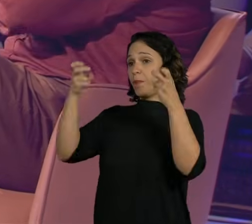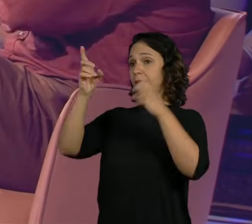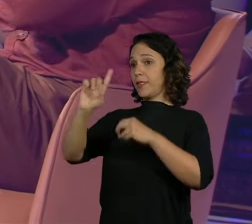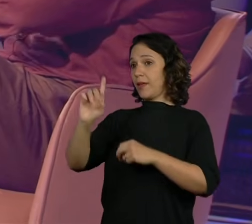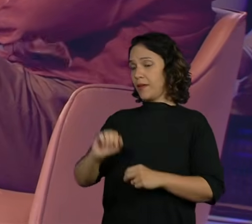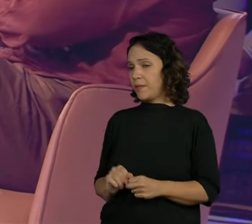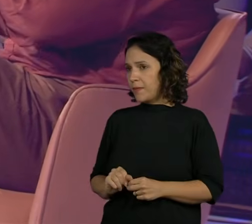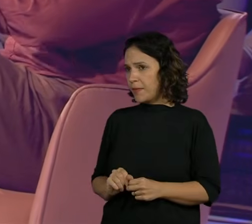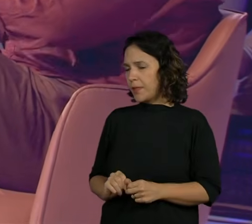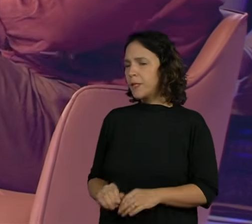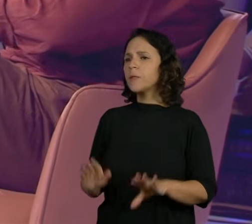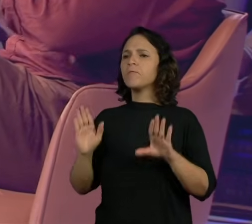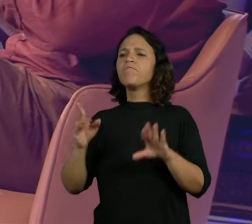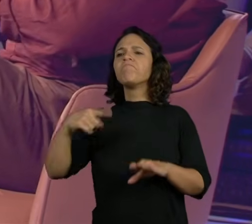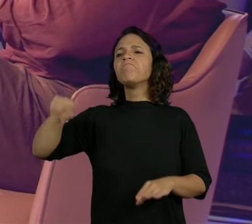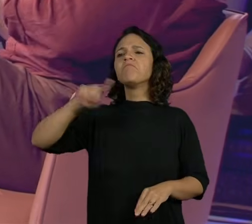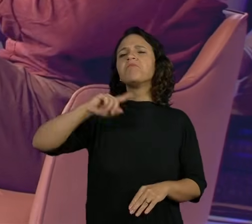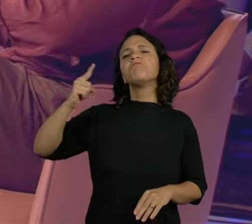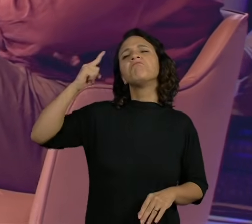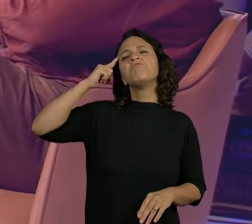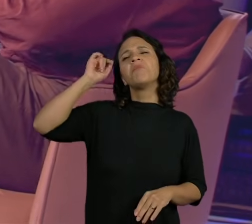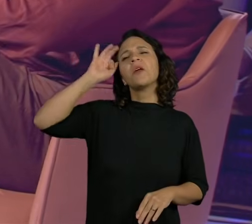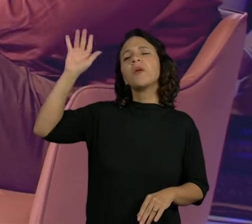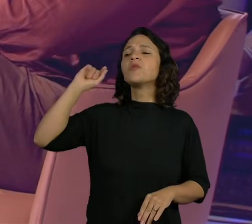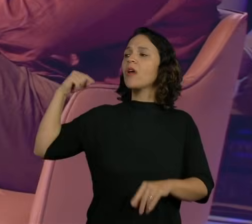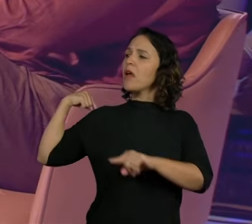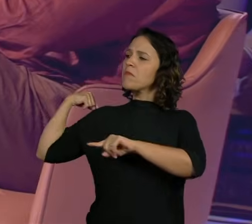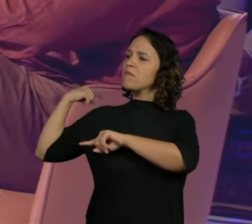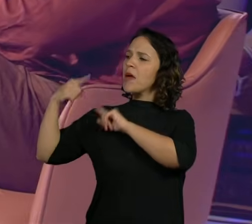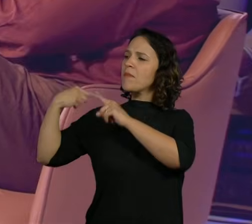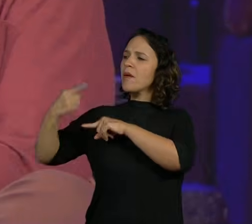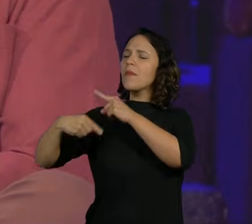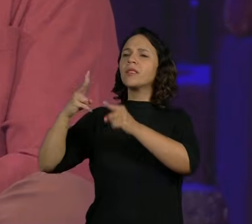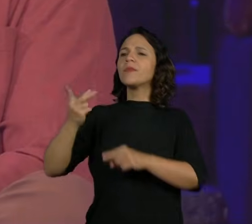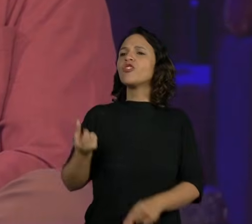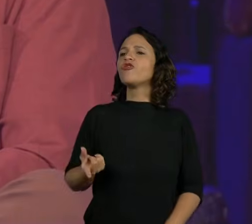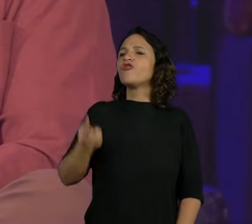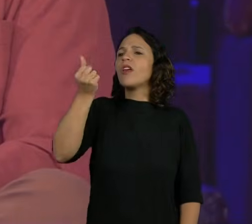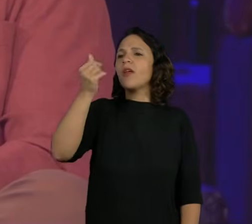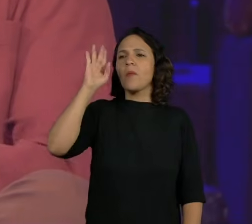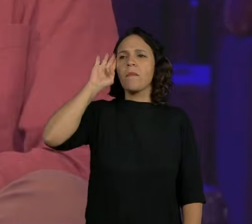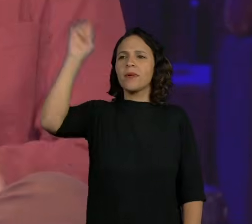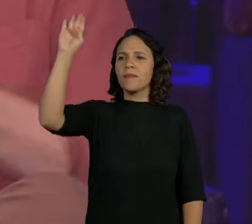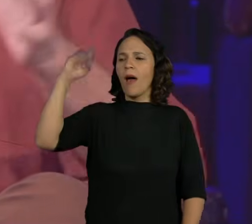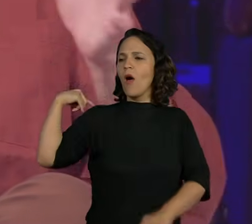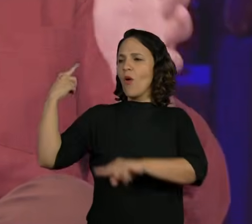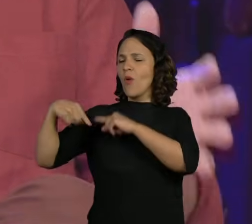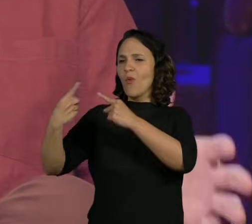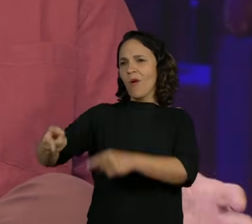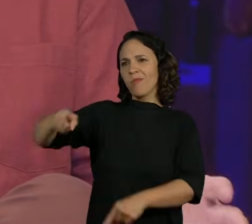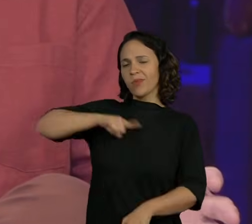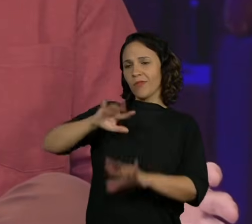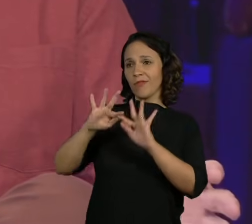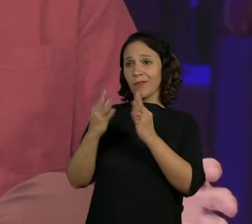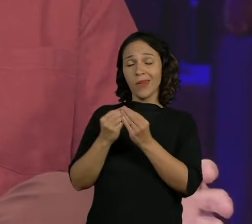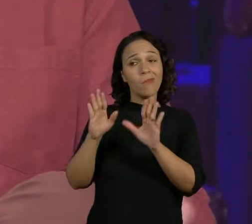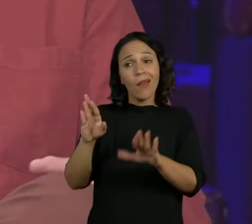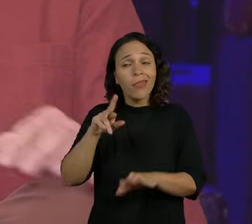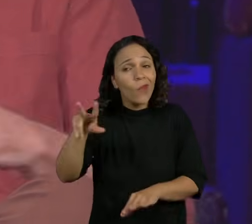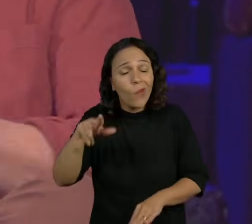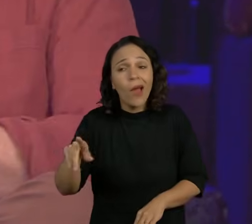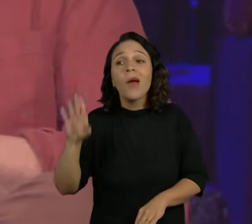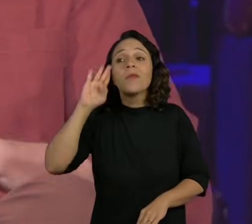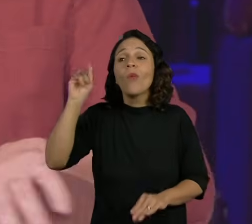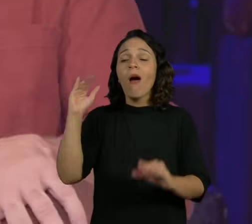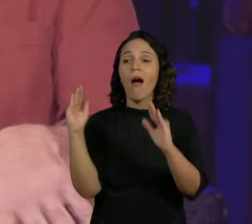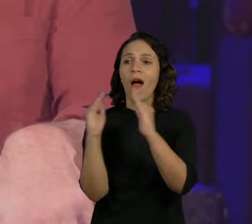gente imagina que a principal herança é dinheiro sempre. E não é. né? É você nascer numa casa, por exemplo, onde